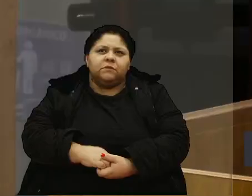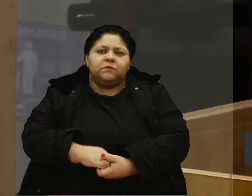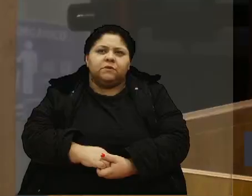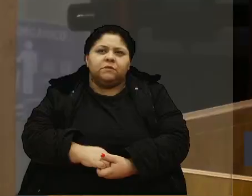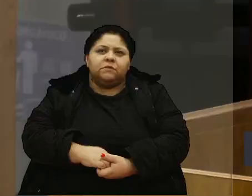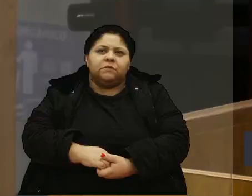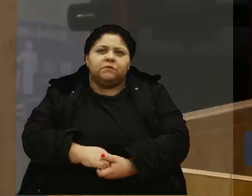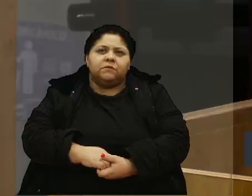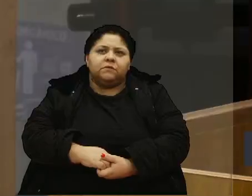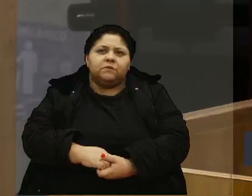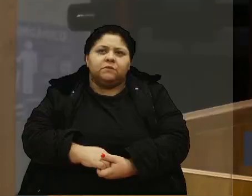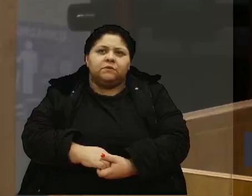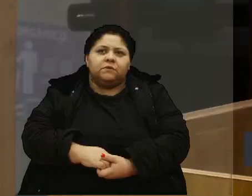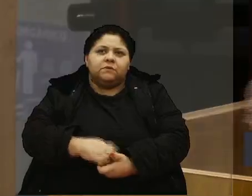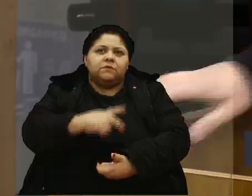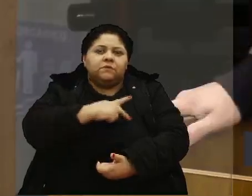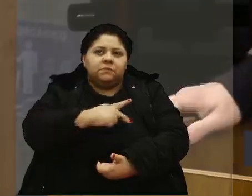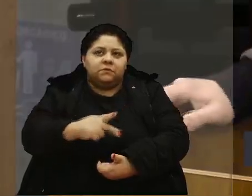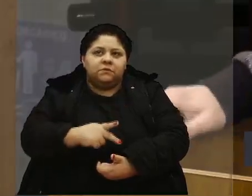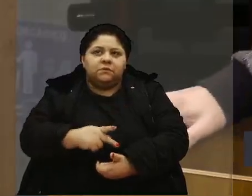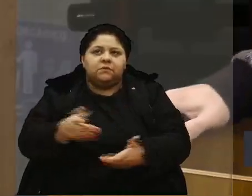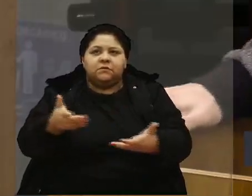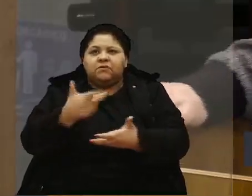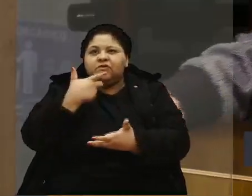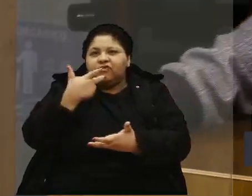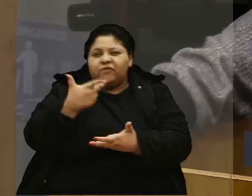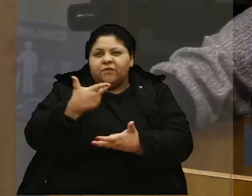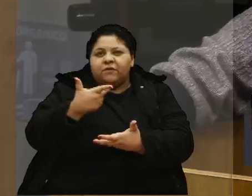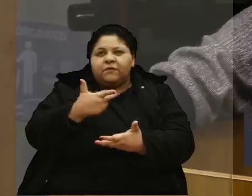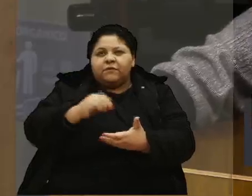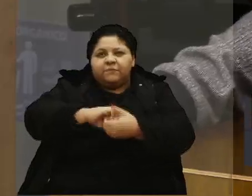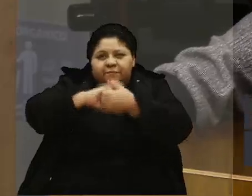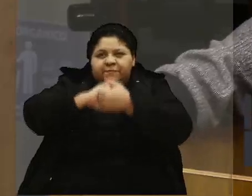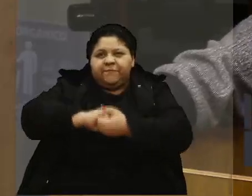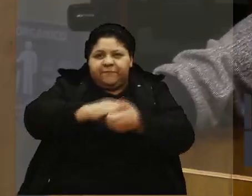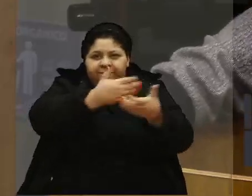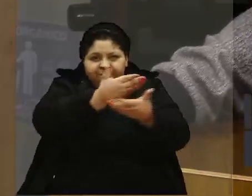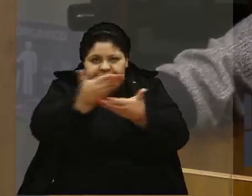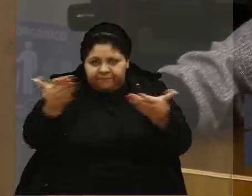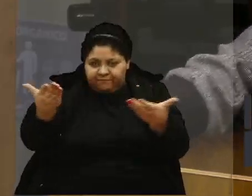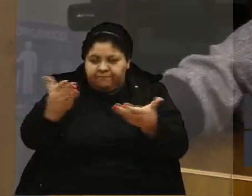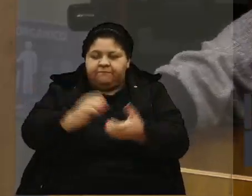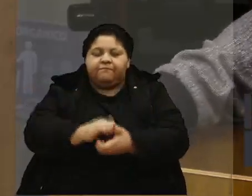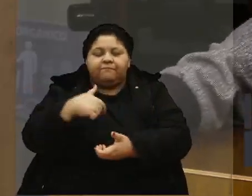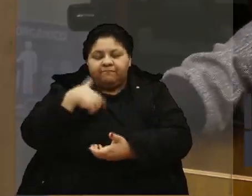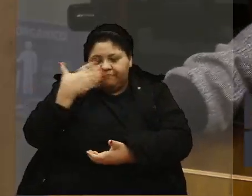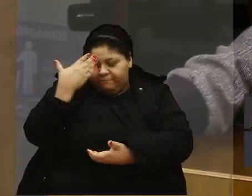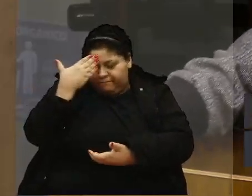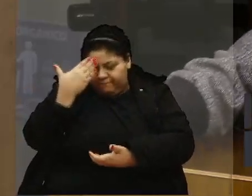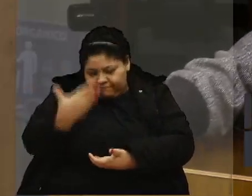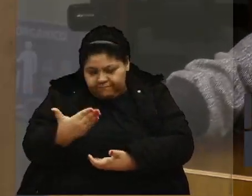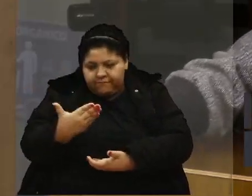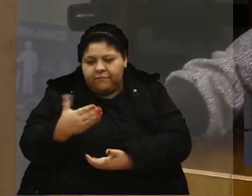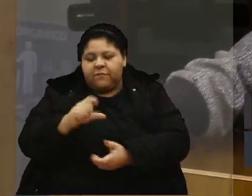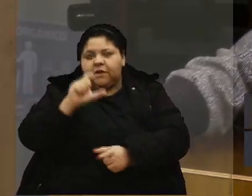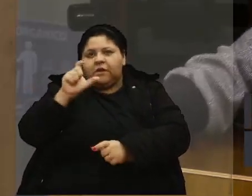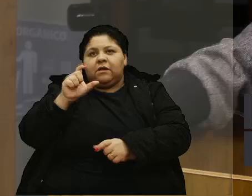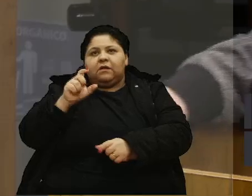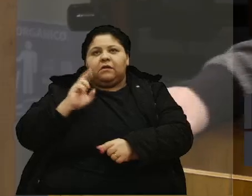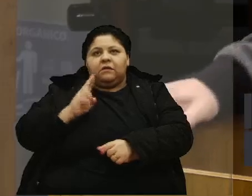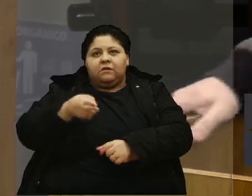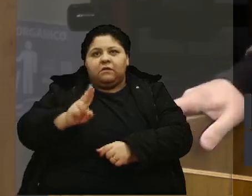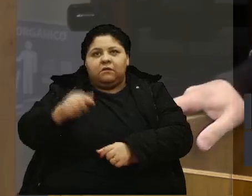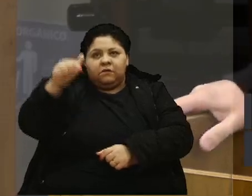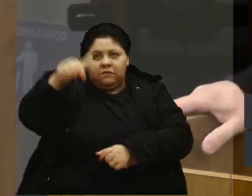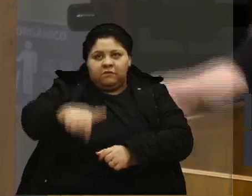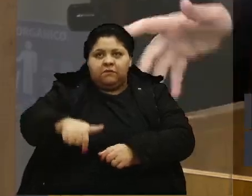2. Vai. Bom, presidente, Com a palavra. acabei não falando muito hoje. Meus cumprimentos ao senhor, aos demais vereadores, o meu agradecimento público aos que permanecem dando coro a